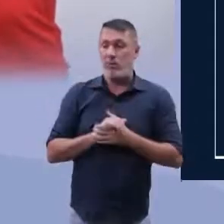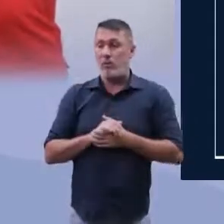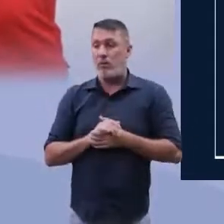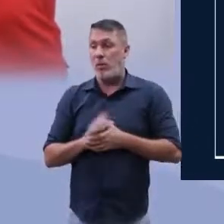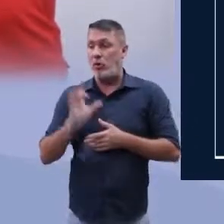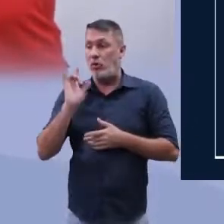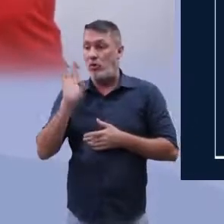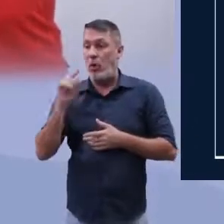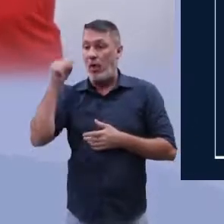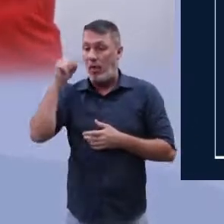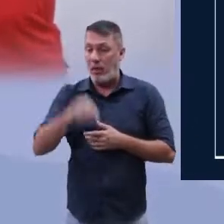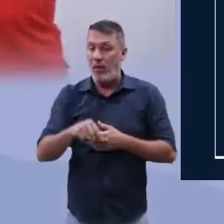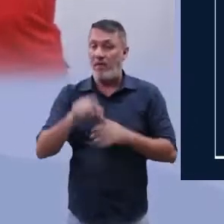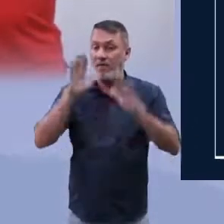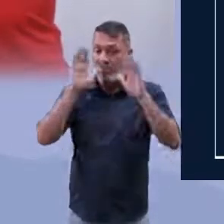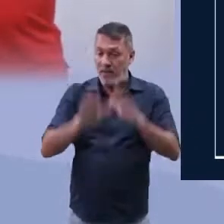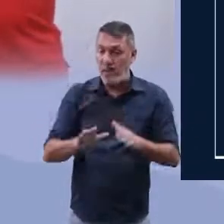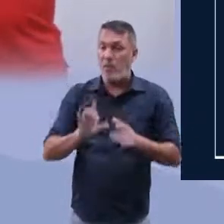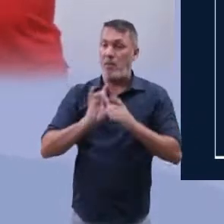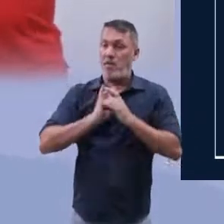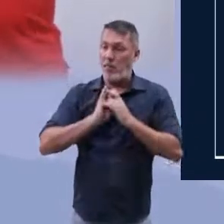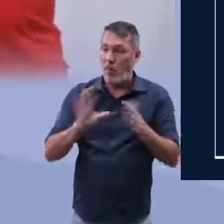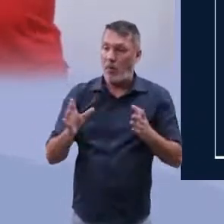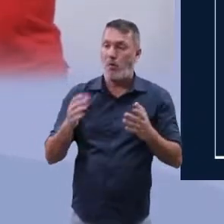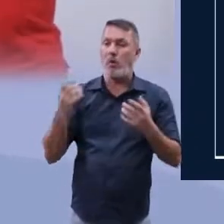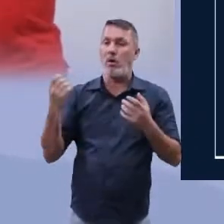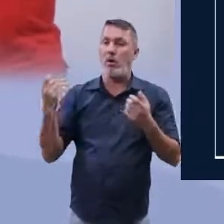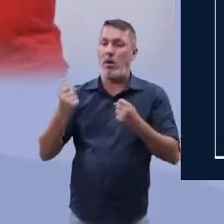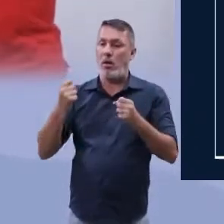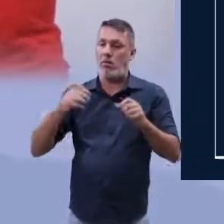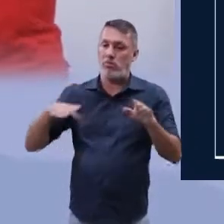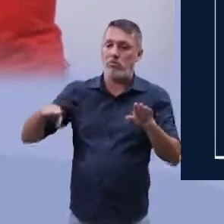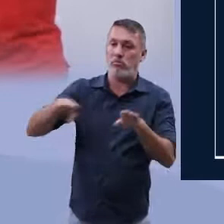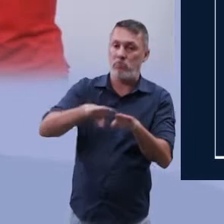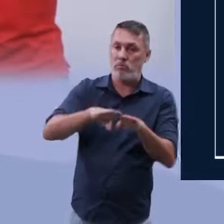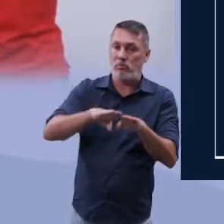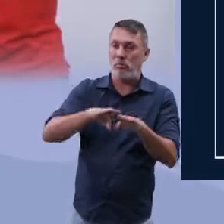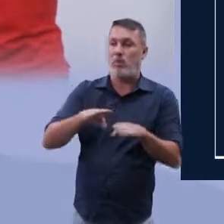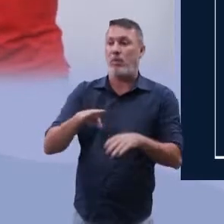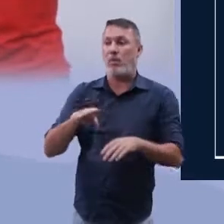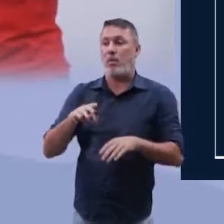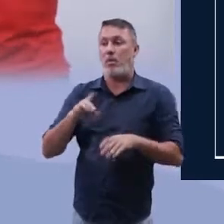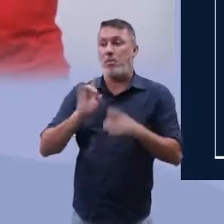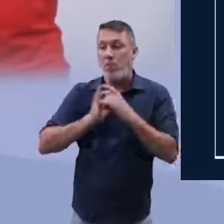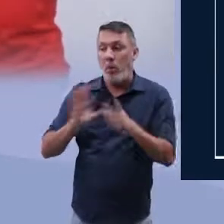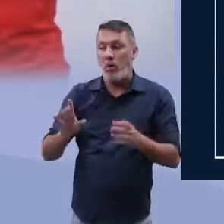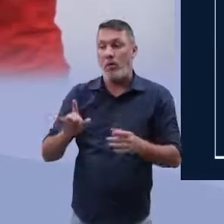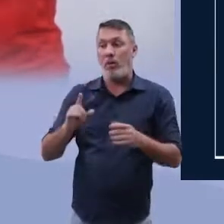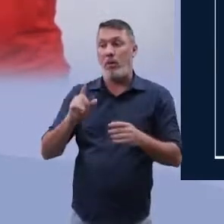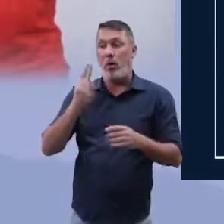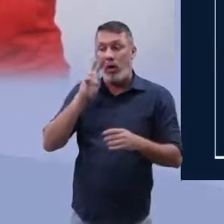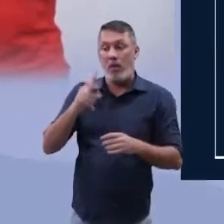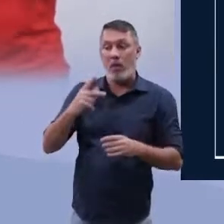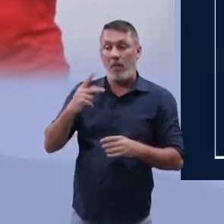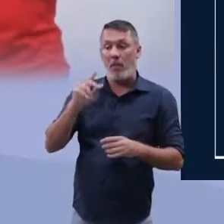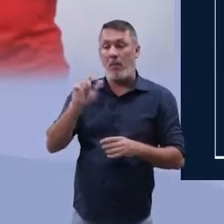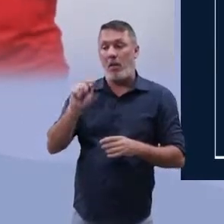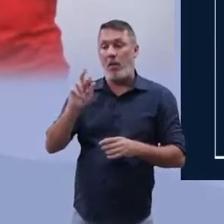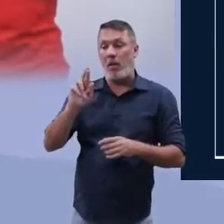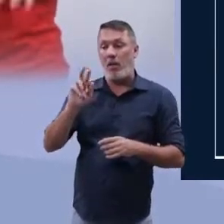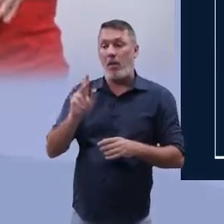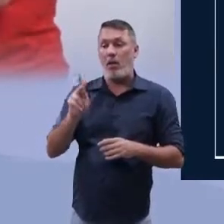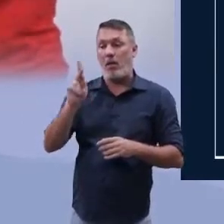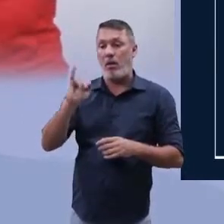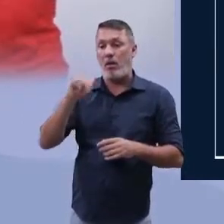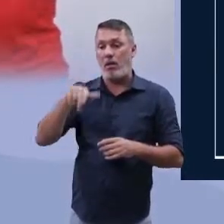aviso, somente para quem tem permissão para estacionar. Esse parking é de estacionar, não tem nada a ver com parque, hein,